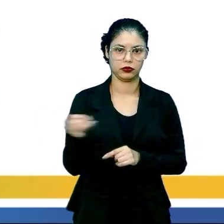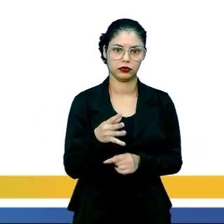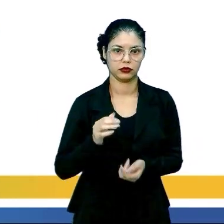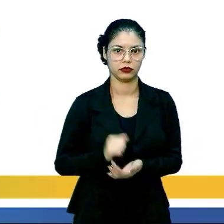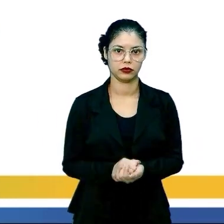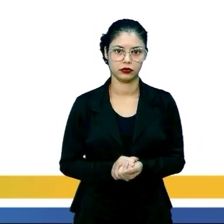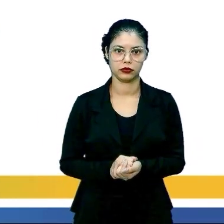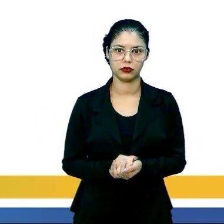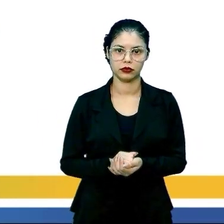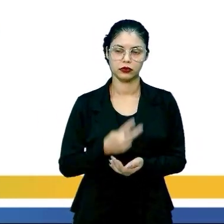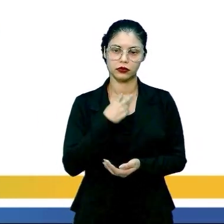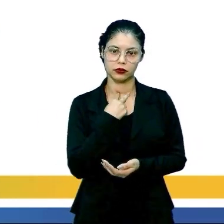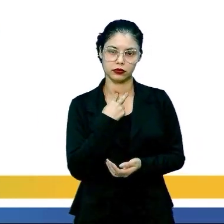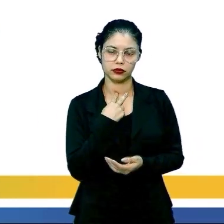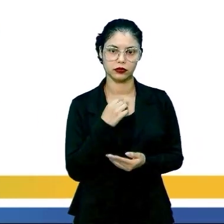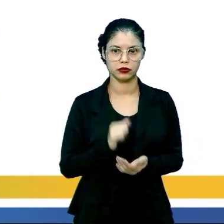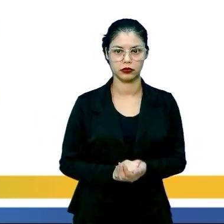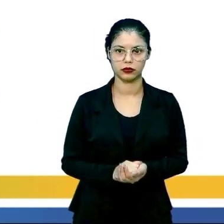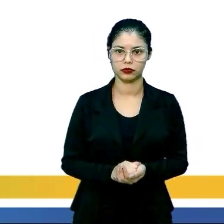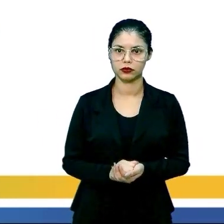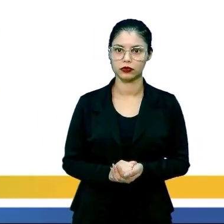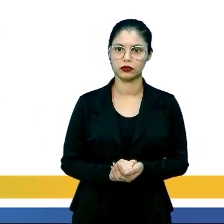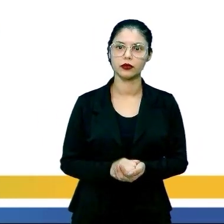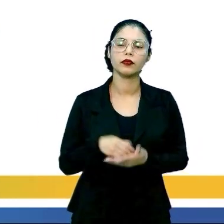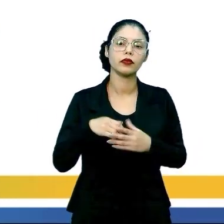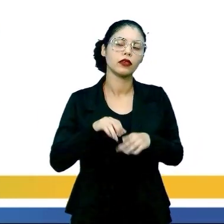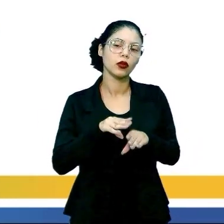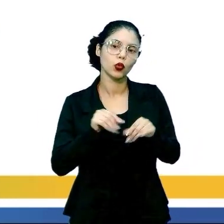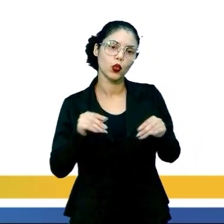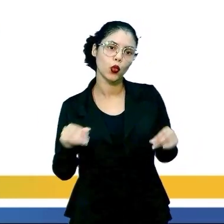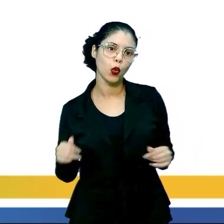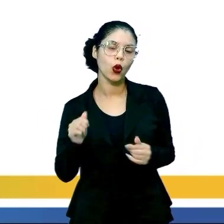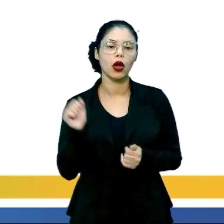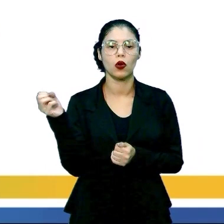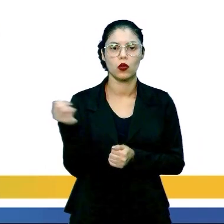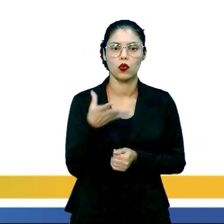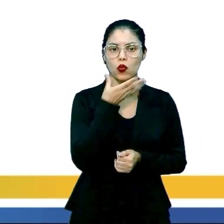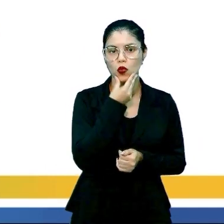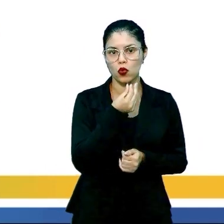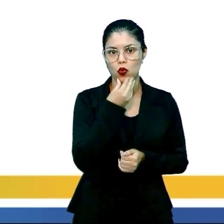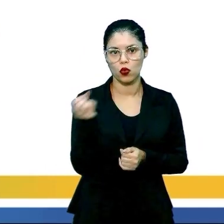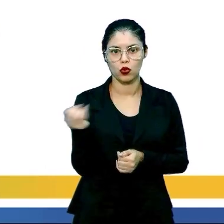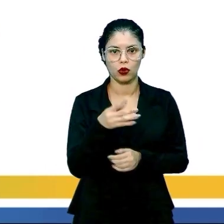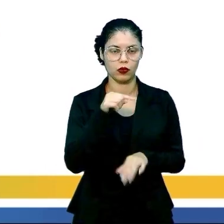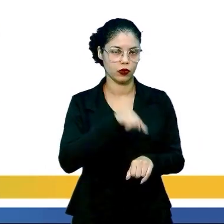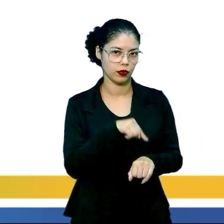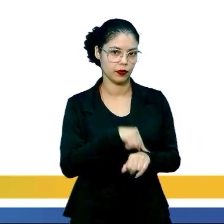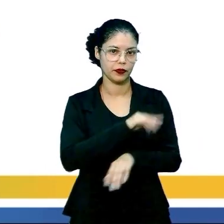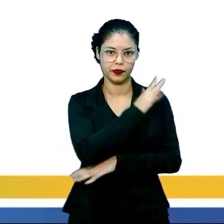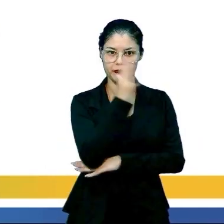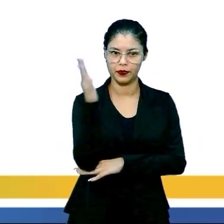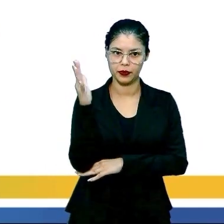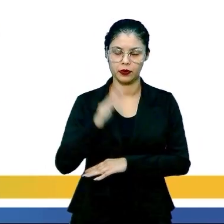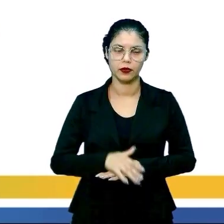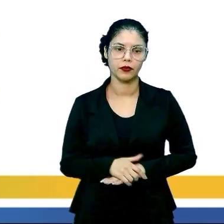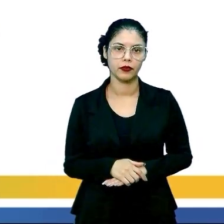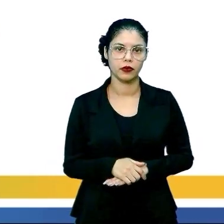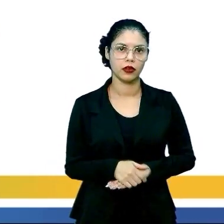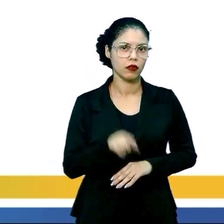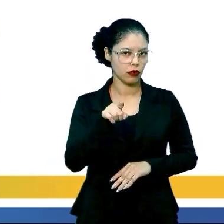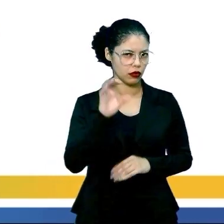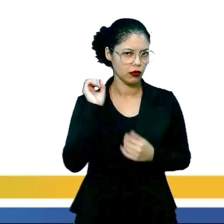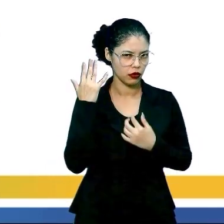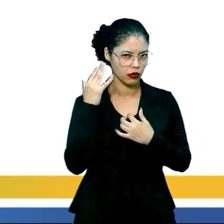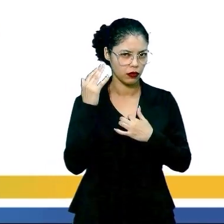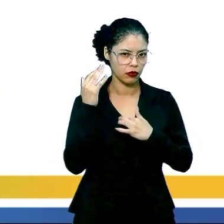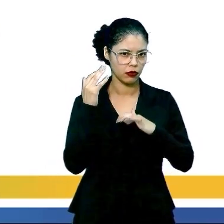determinou novas formas de ocupação do solo e submeteu o homem aos novos tempos da natureza. Foi isso que